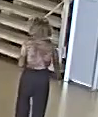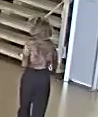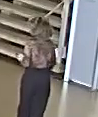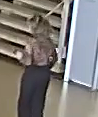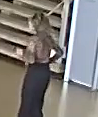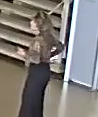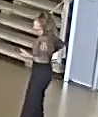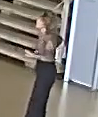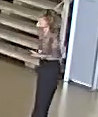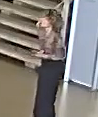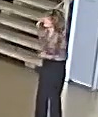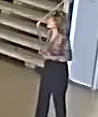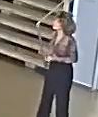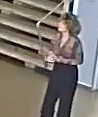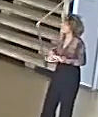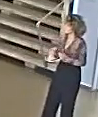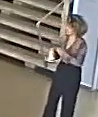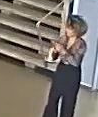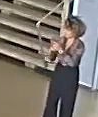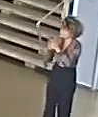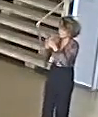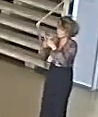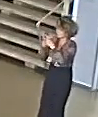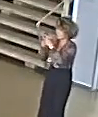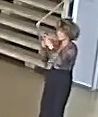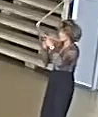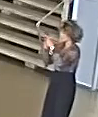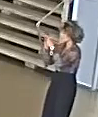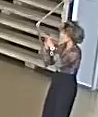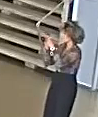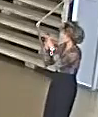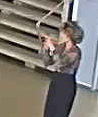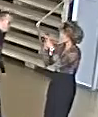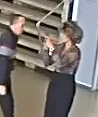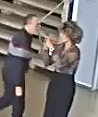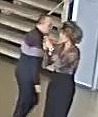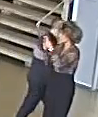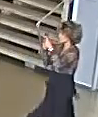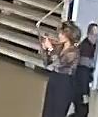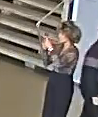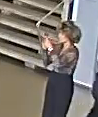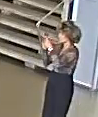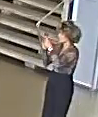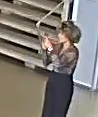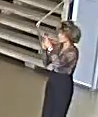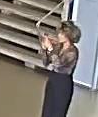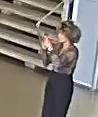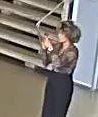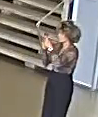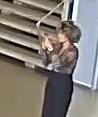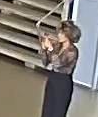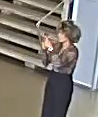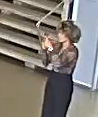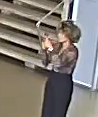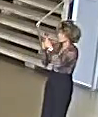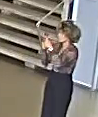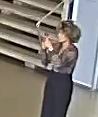de serviços prestados à comunidade. Palácio da Inconfidência, em Belo Horizonte, 25